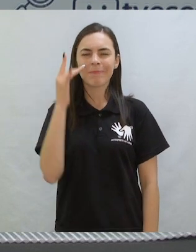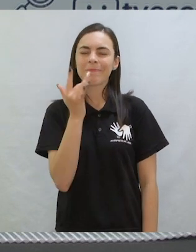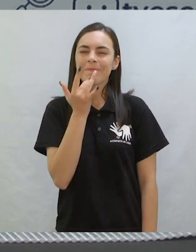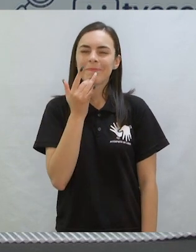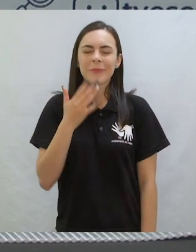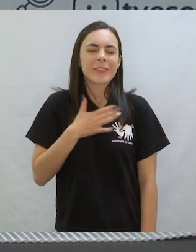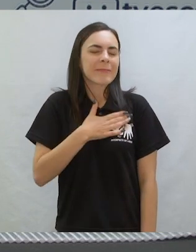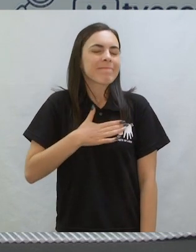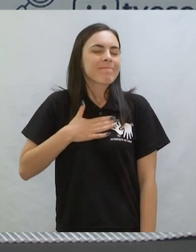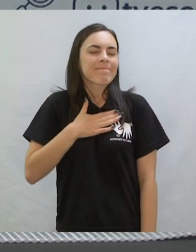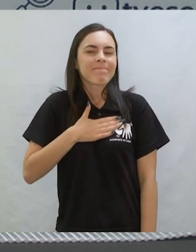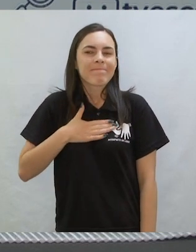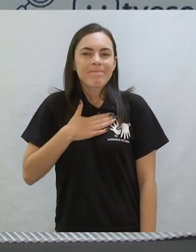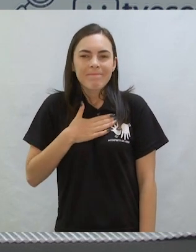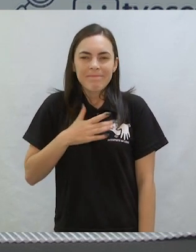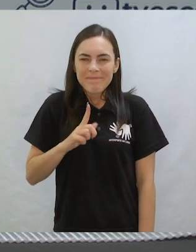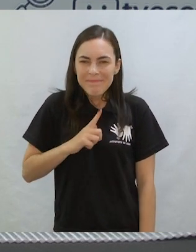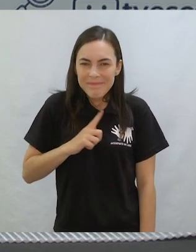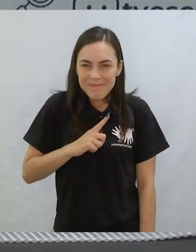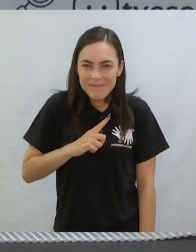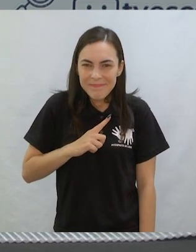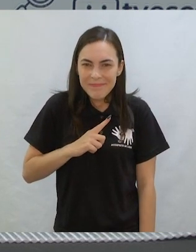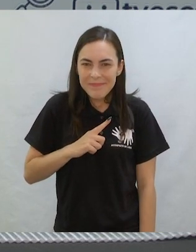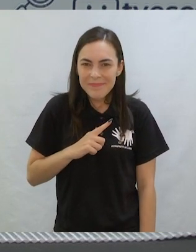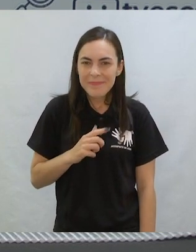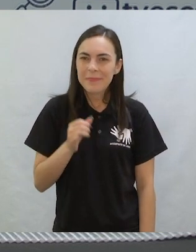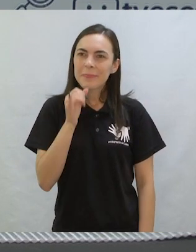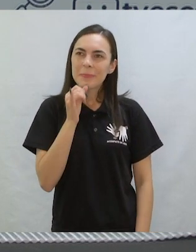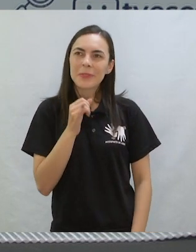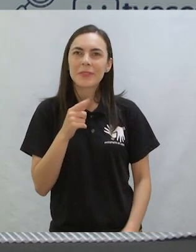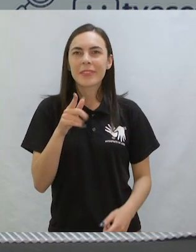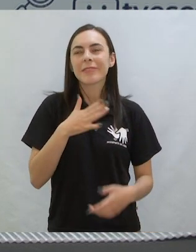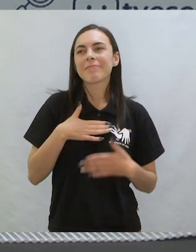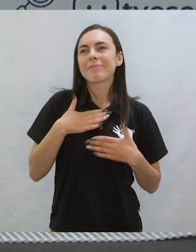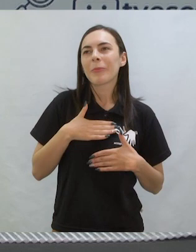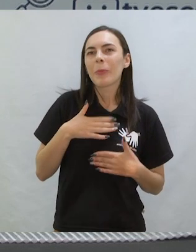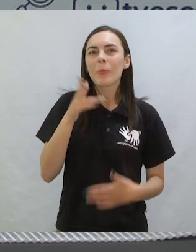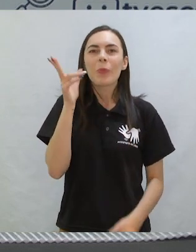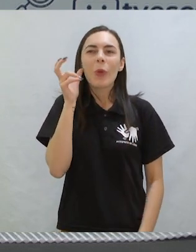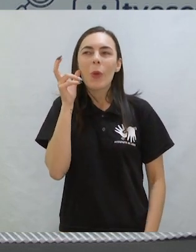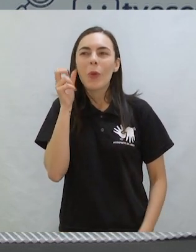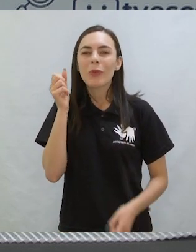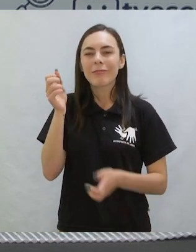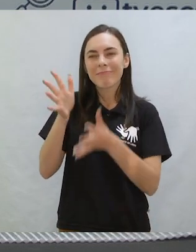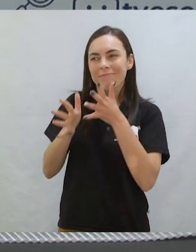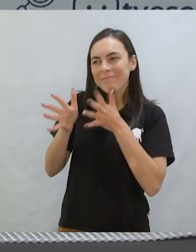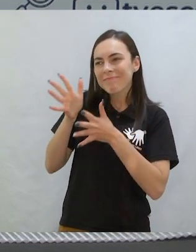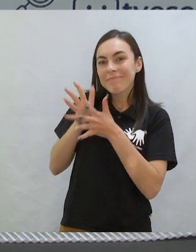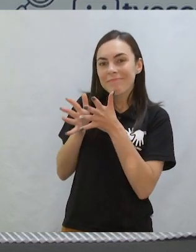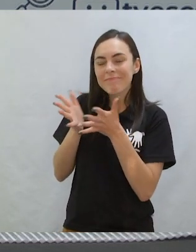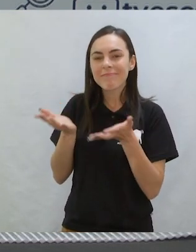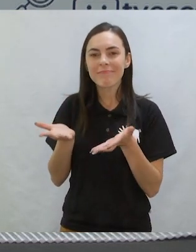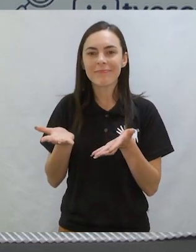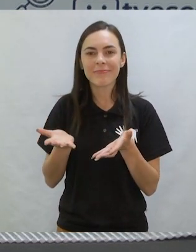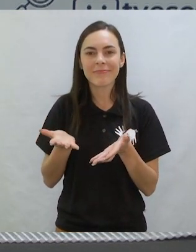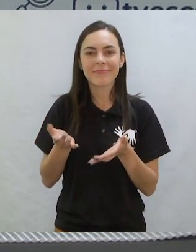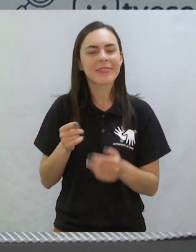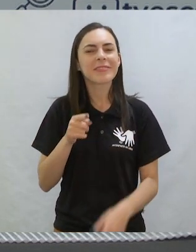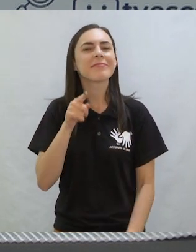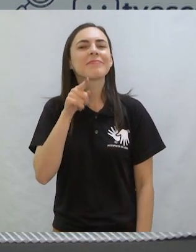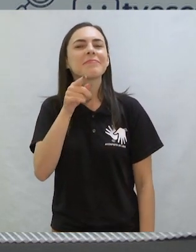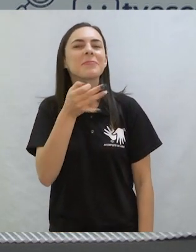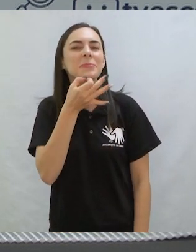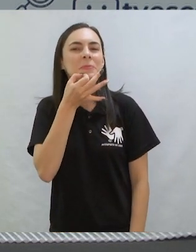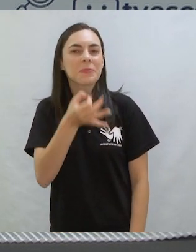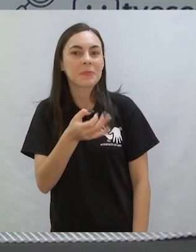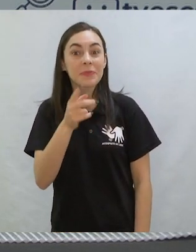alguma história favorita que você gosta muito? Que gostem que leiam para você, que contem para você.